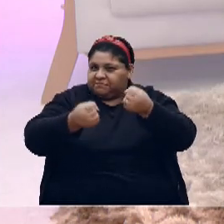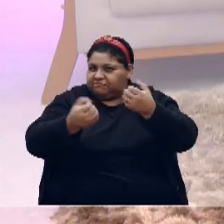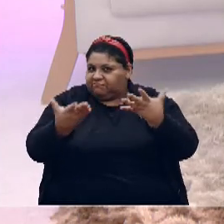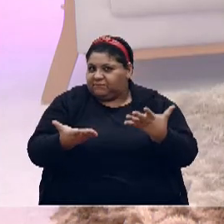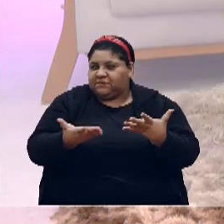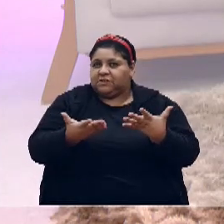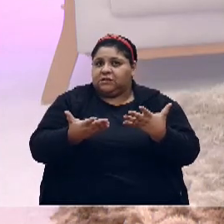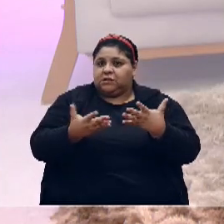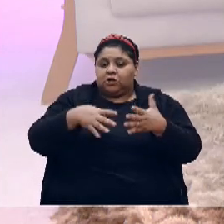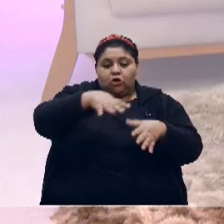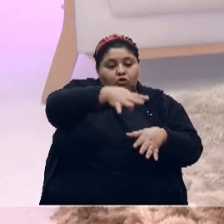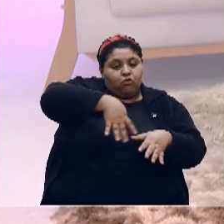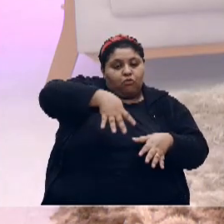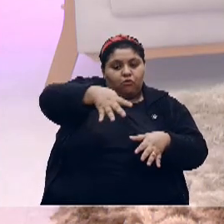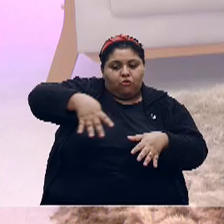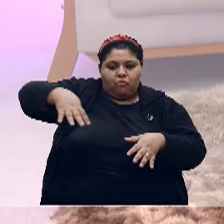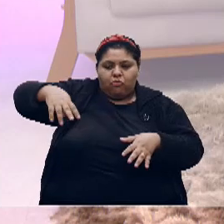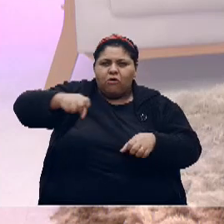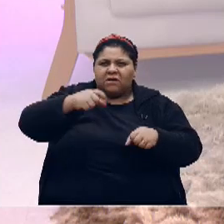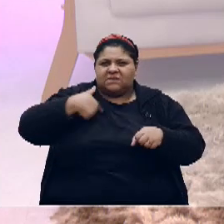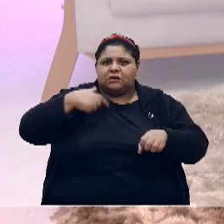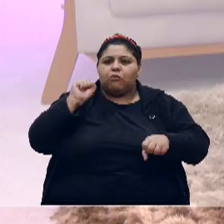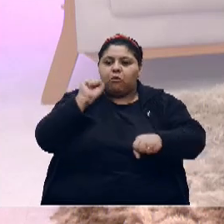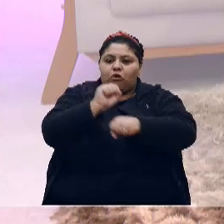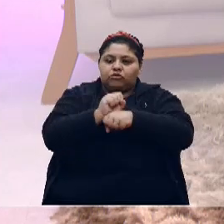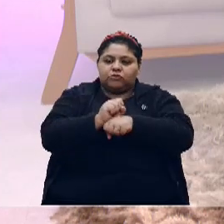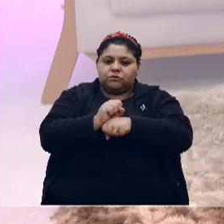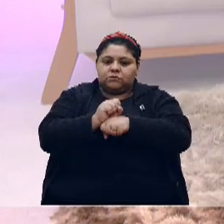de pedestres eu estou ali, se eu posso segurar e deixar a pessoa